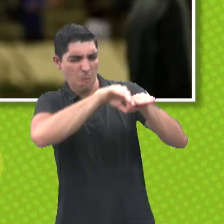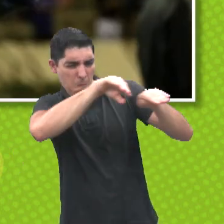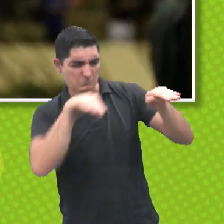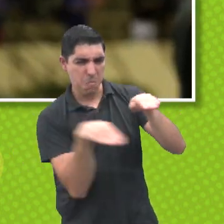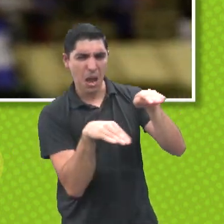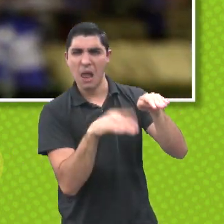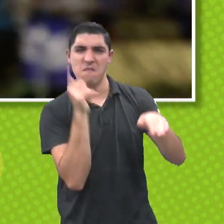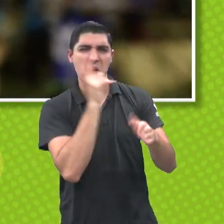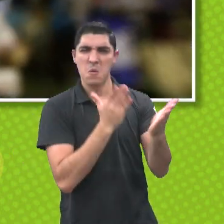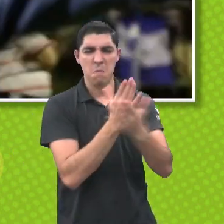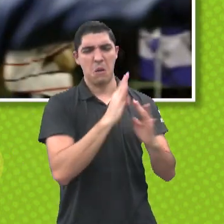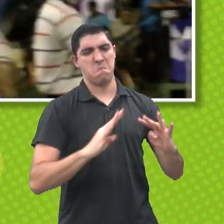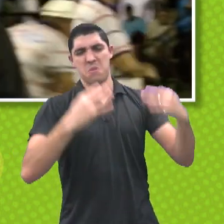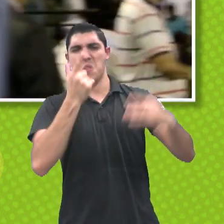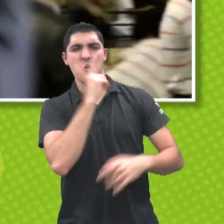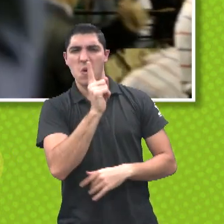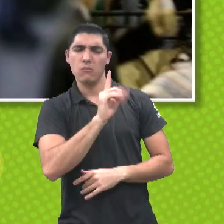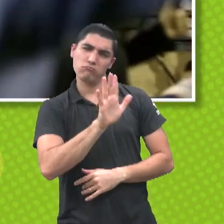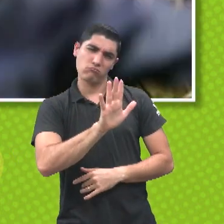classificar. Acho